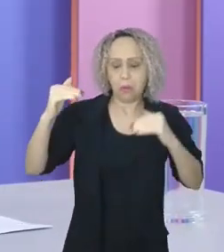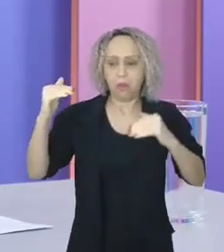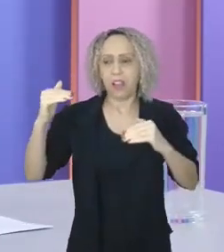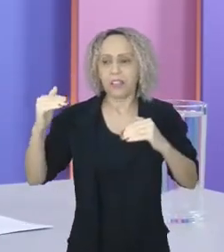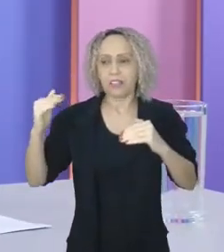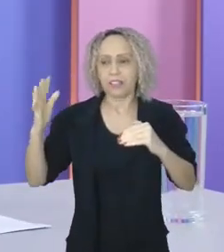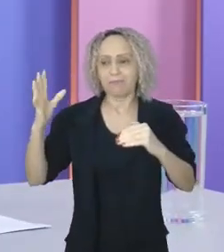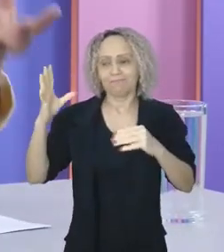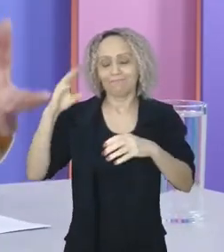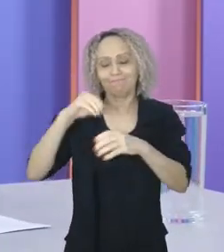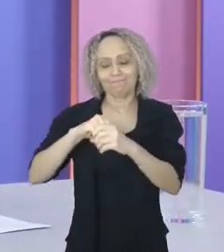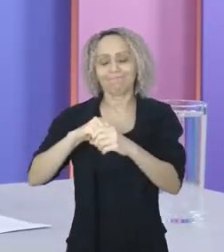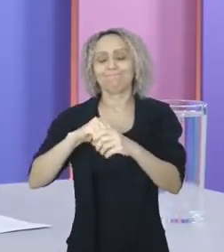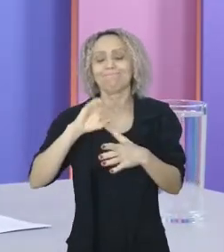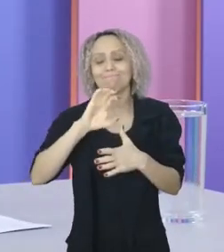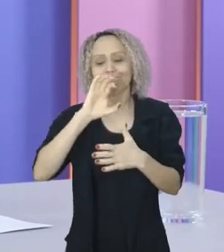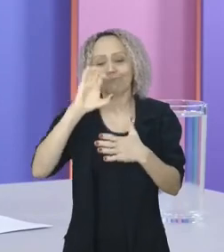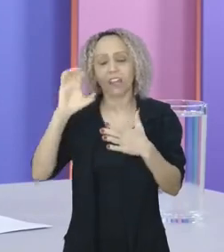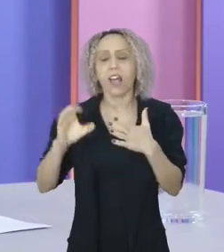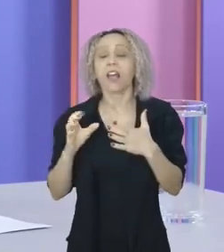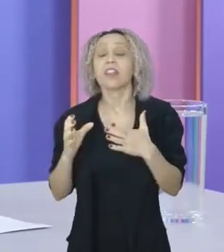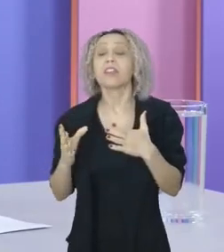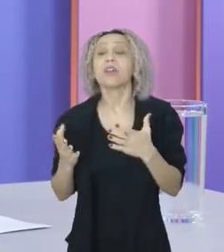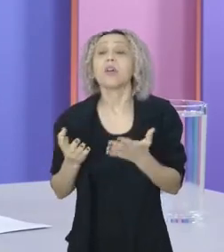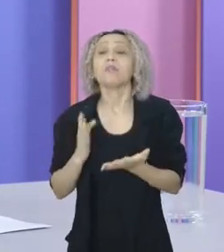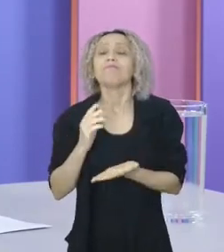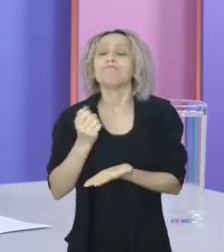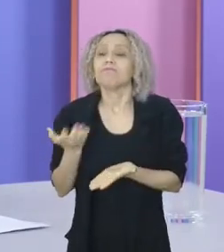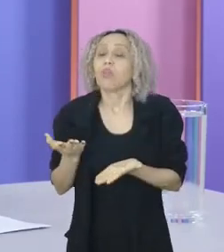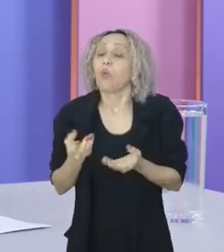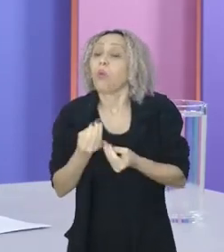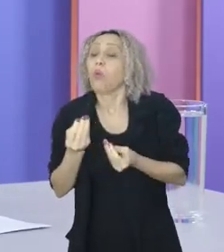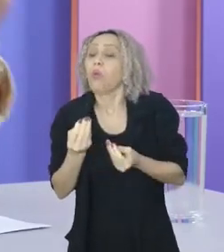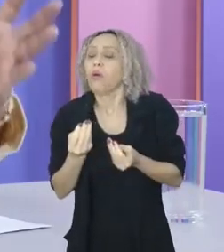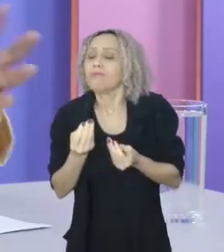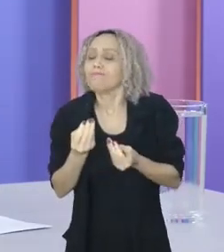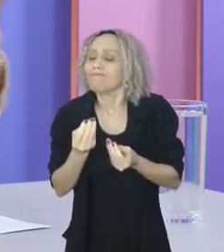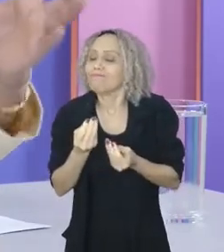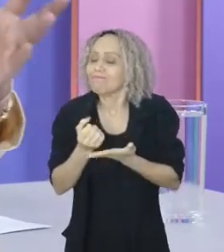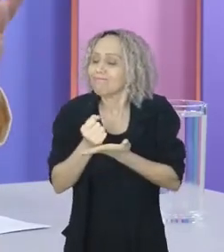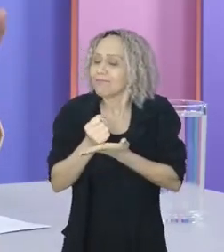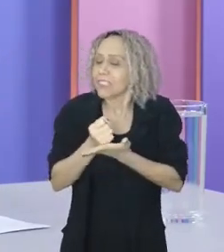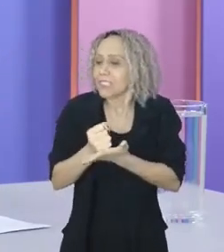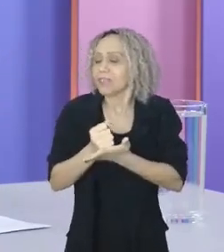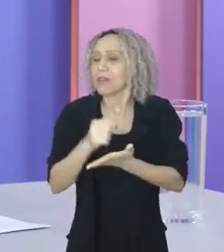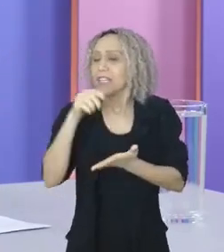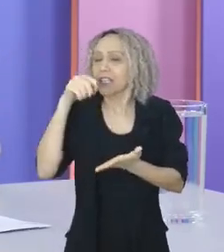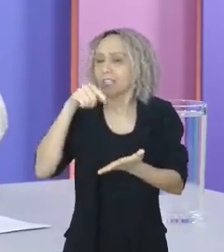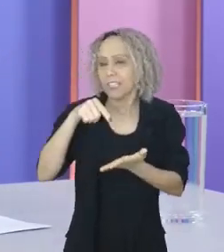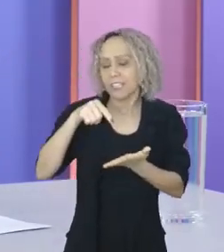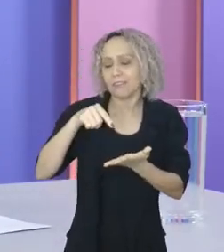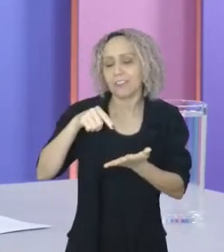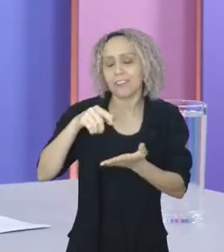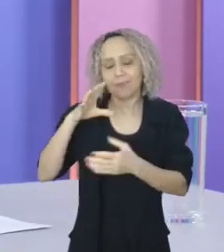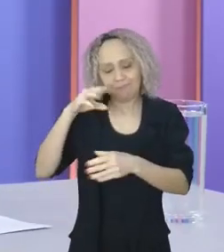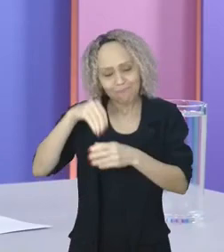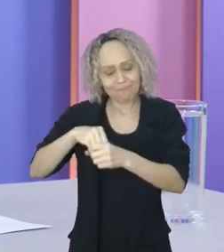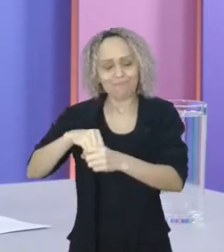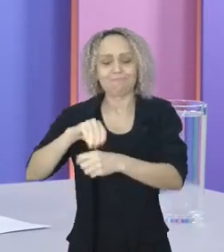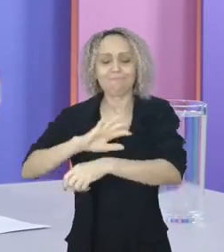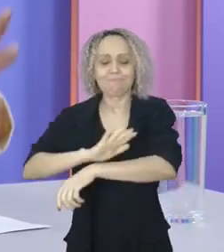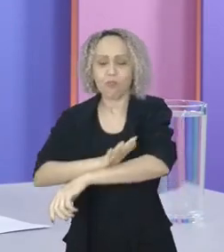se estrutura a partir do racismo. Então, o racismo ele é estruturante das relações de poder, mas